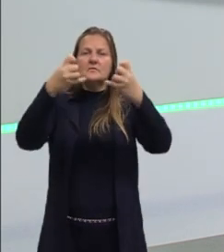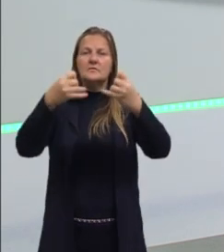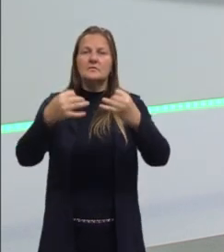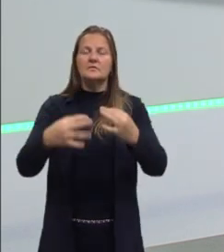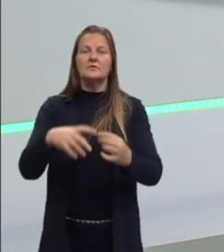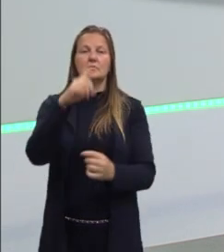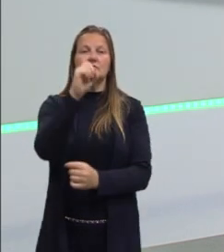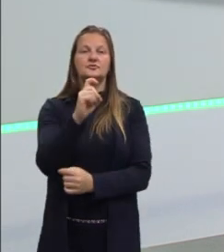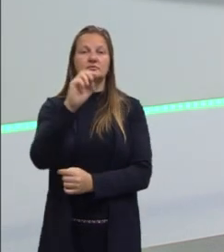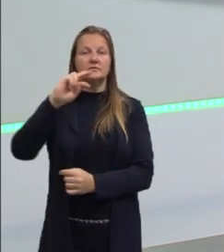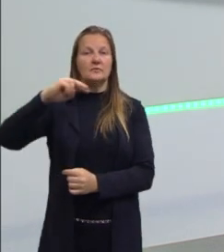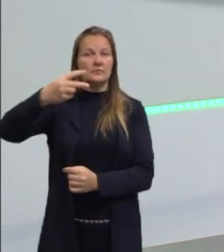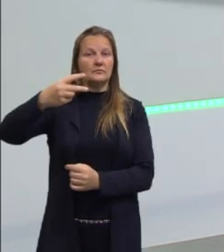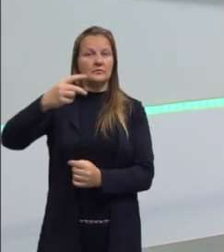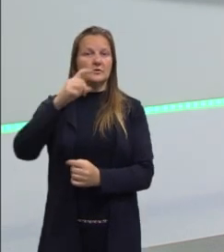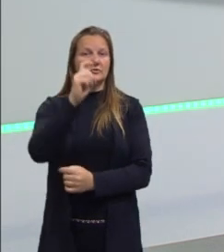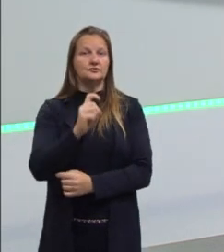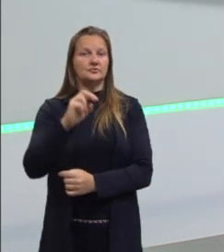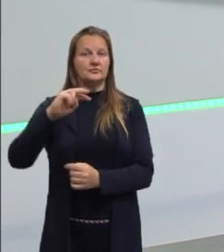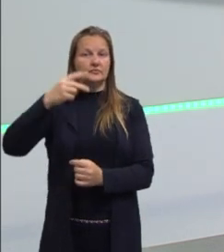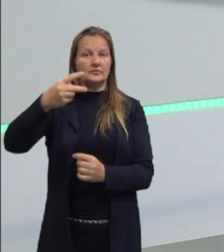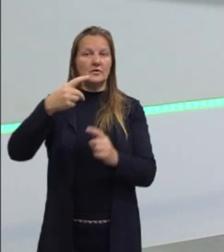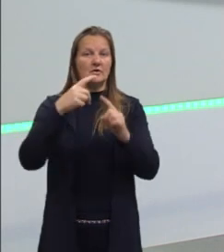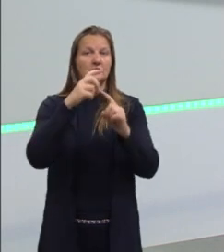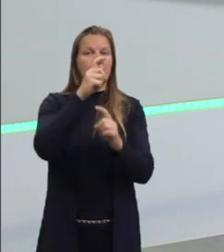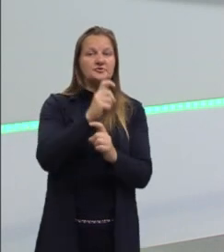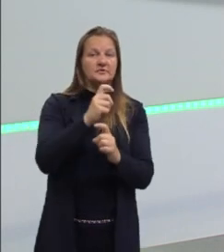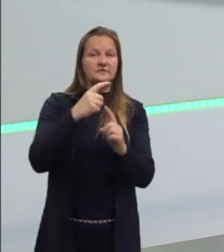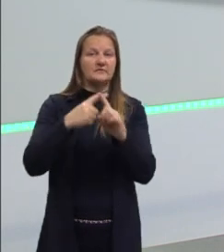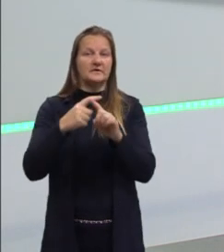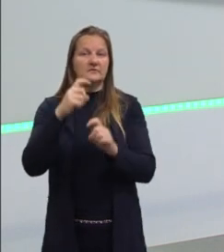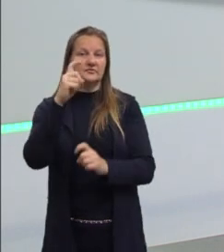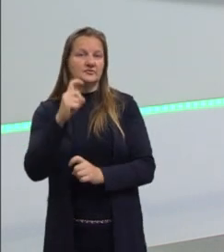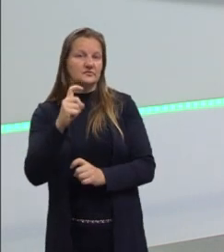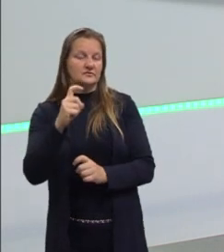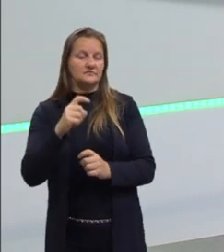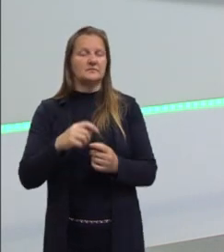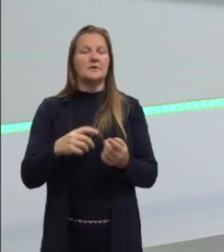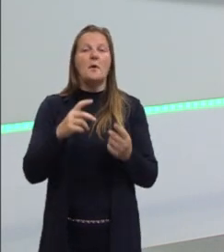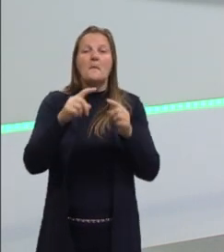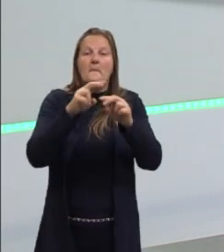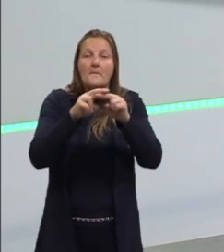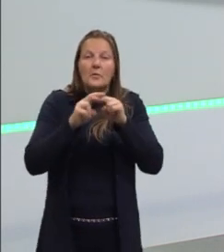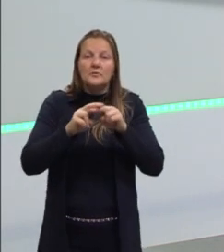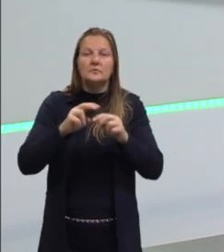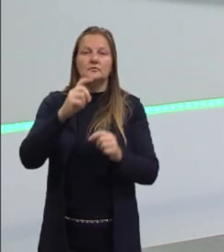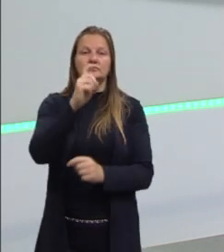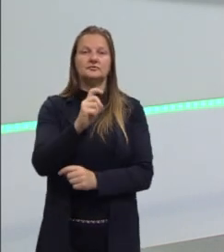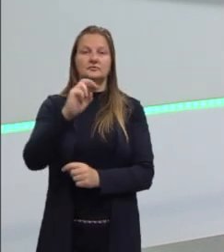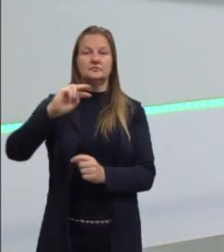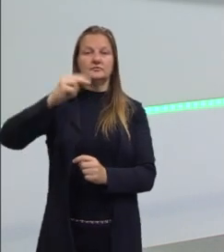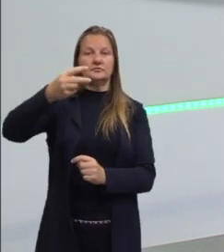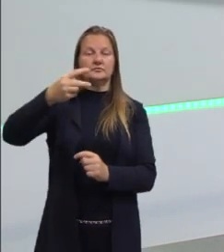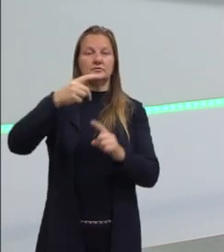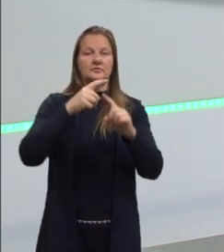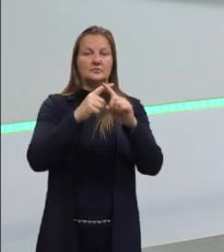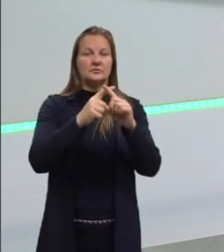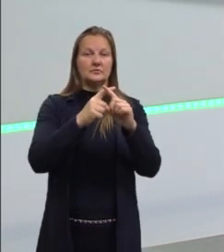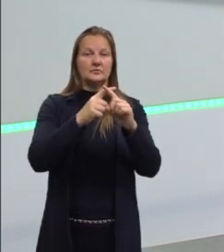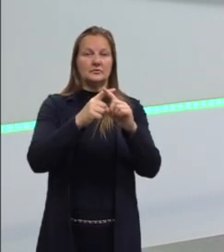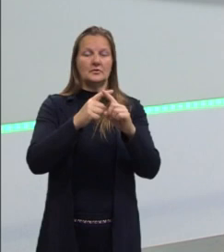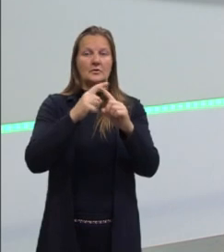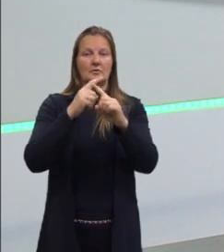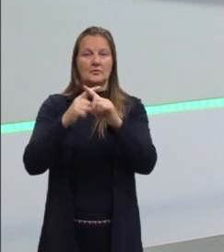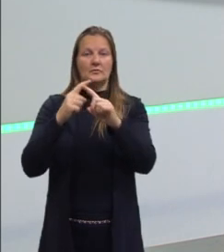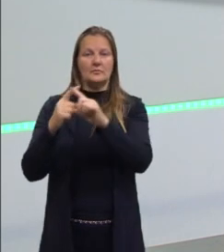um x ao quadrado é o x vezes ele mesmo então nós estamos multiplicando incógnitas e quando